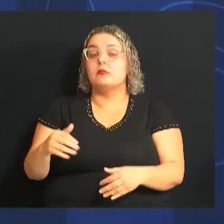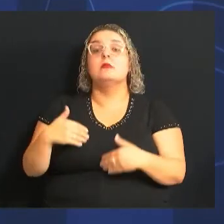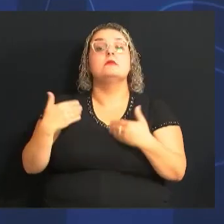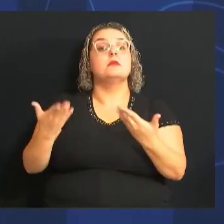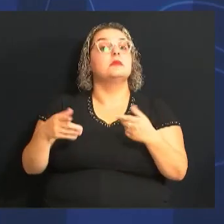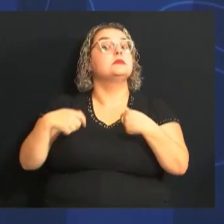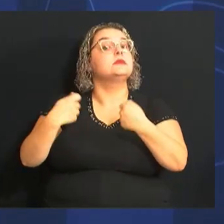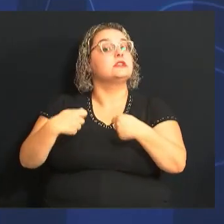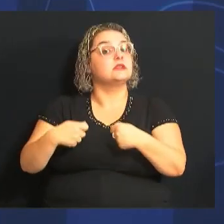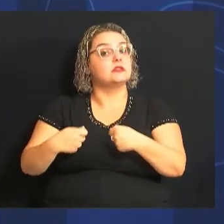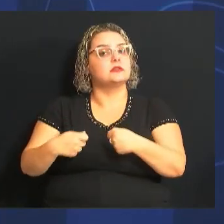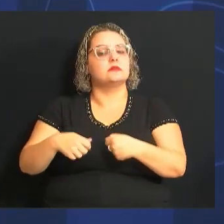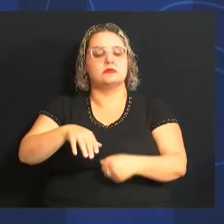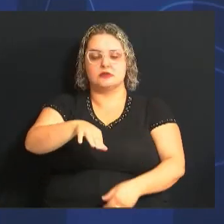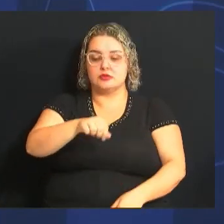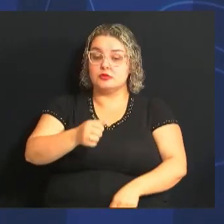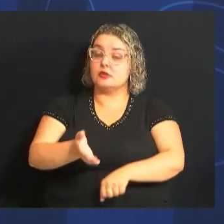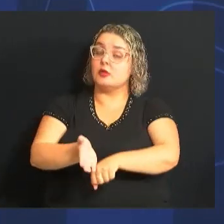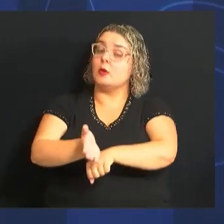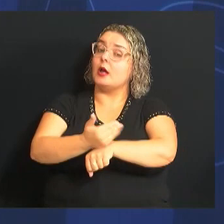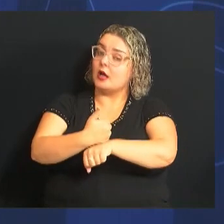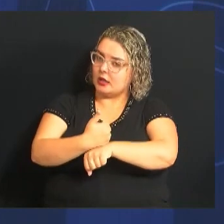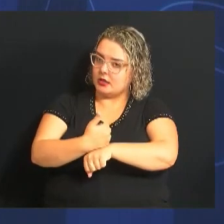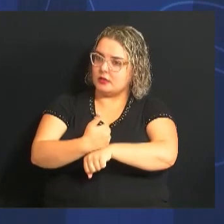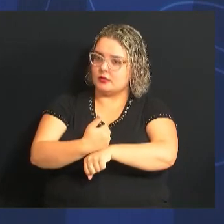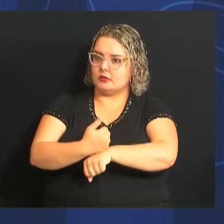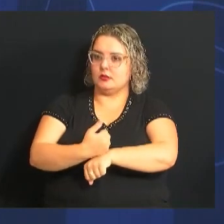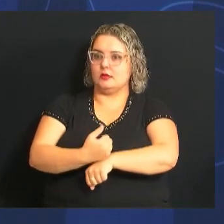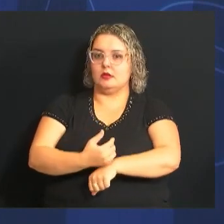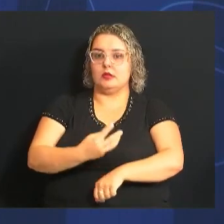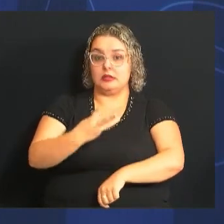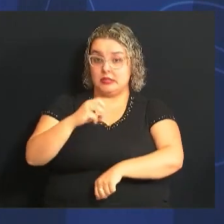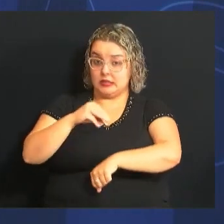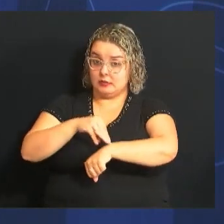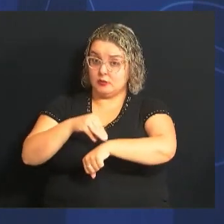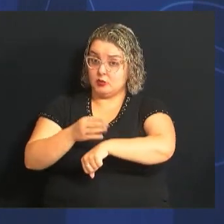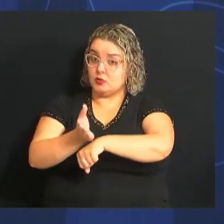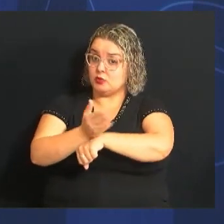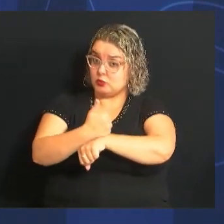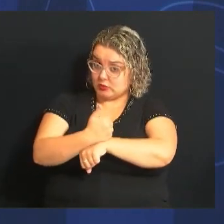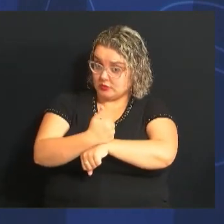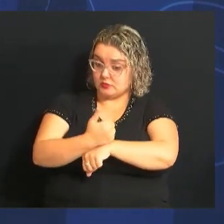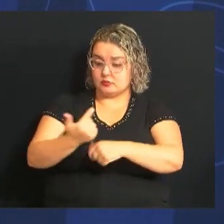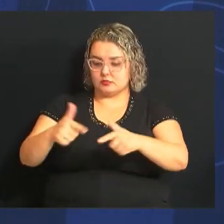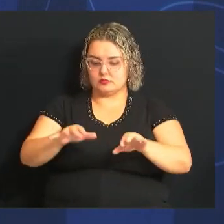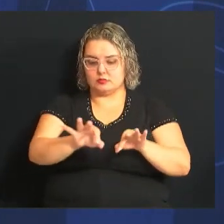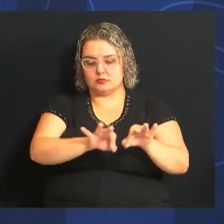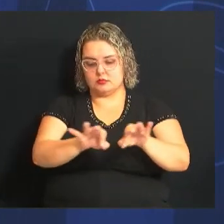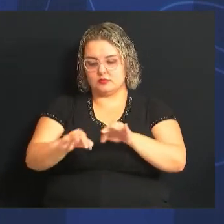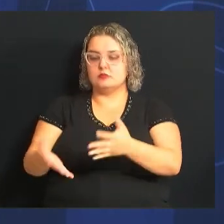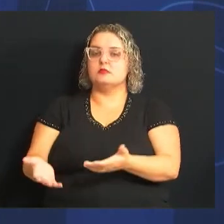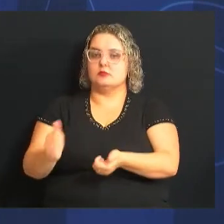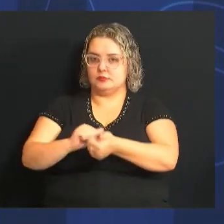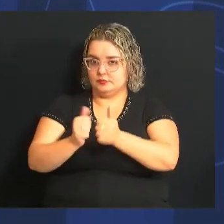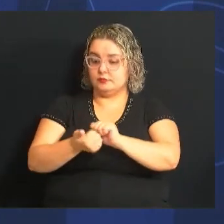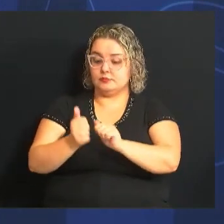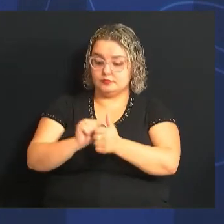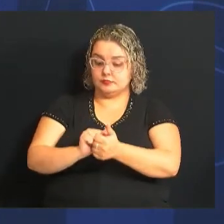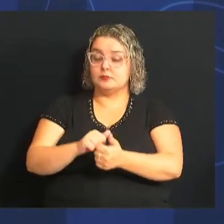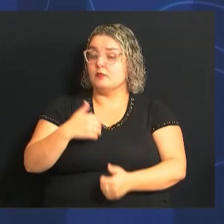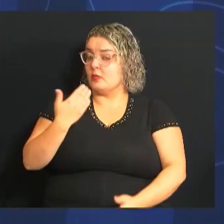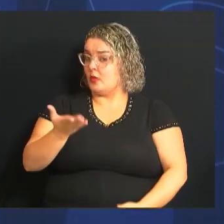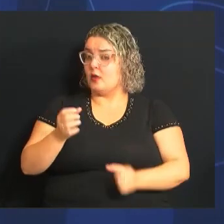precisa retirar este ingresso com meia hora de antecedência para o espaço poder se adequar. Para você